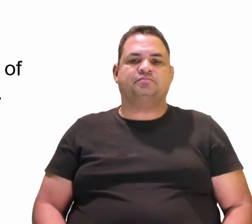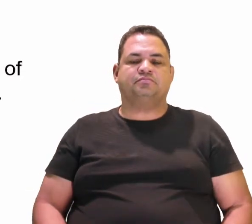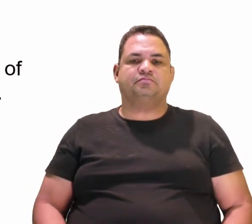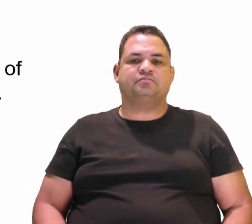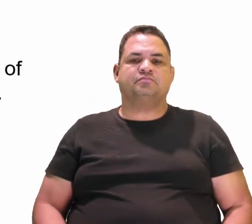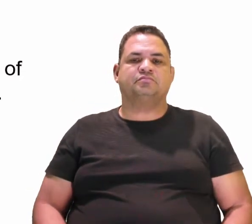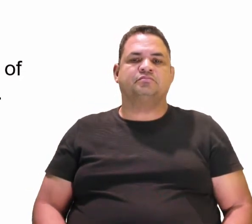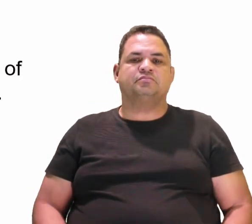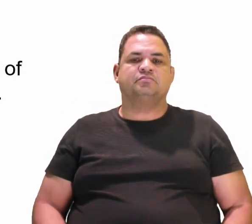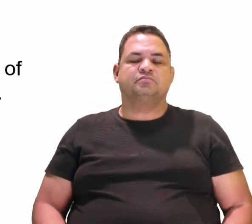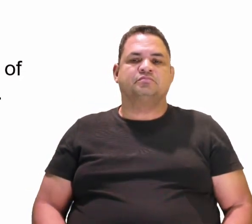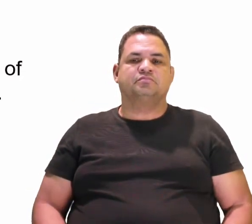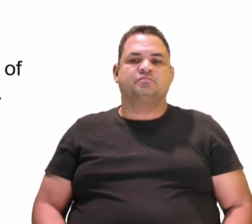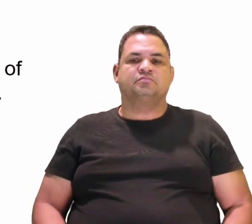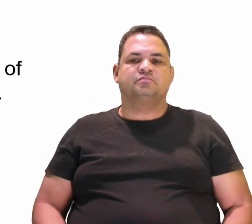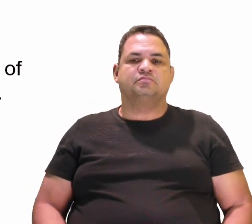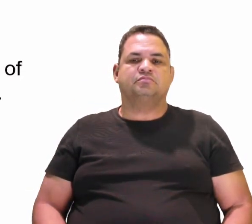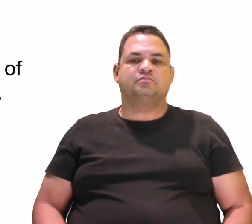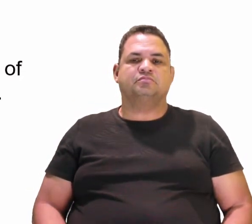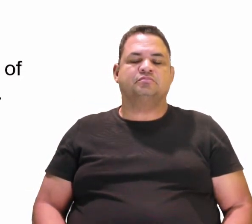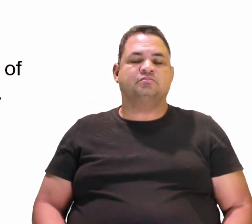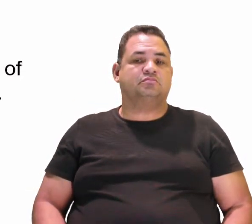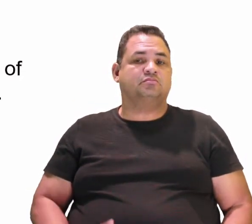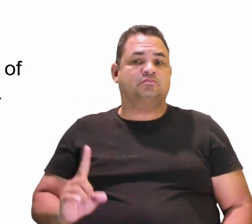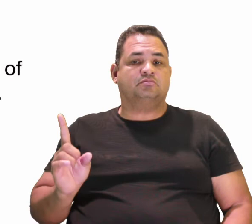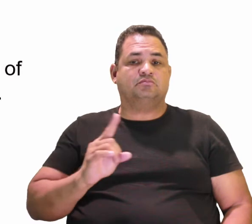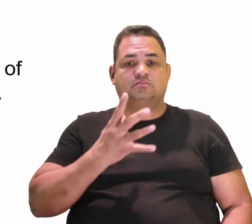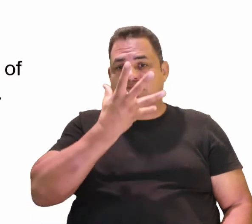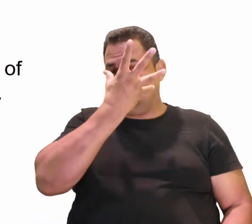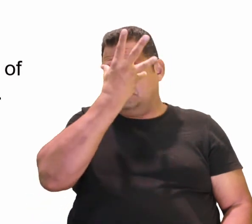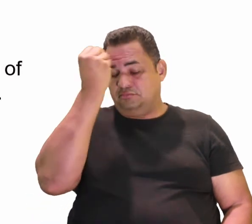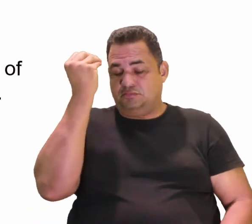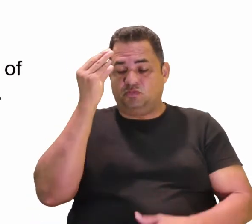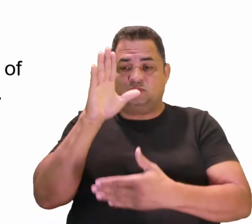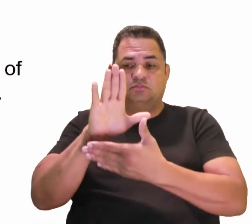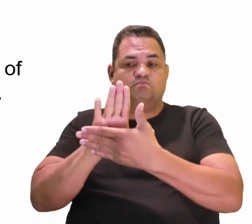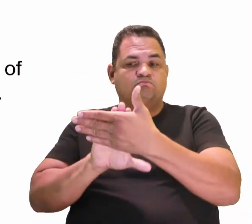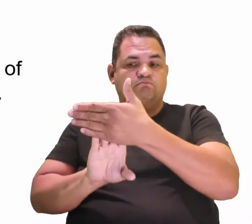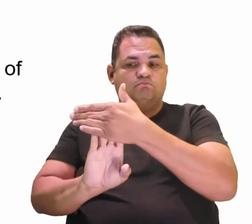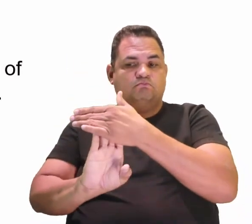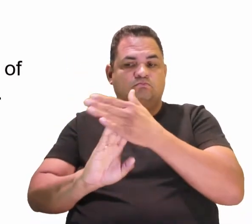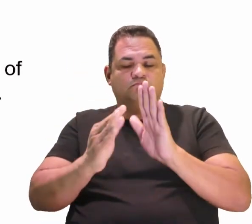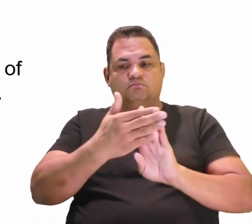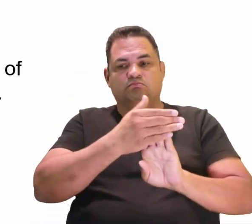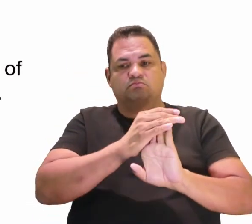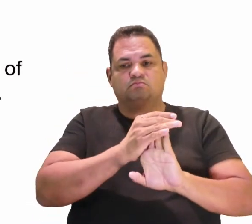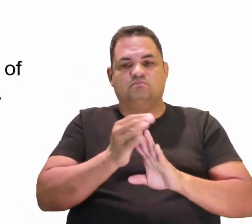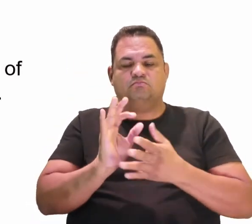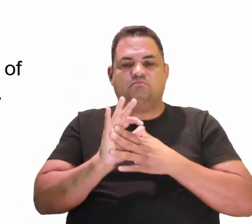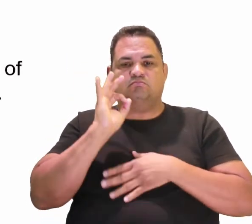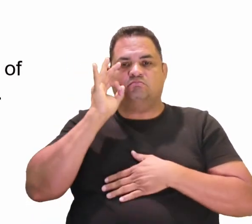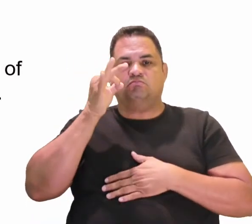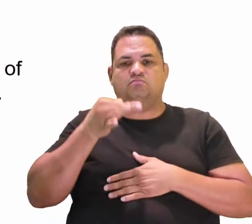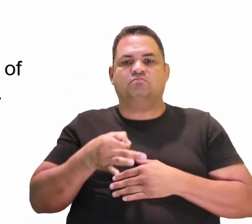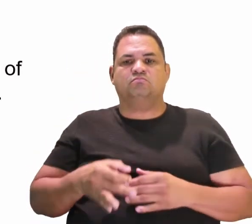to stretch, que é não esqueça de o quê? De se alongar, tá certo?